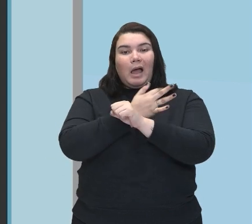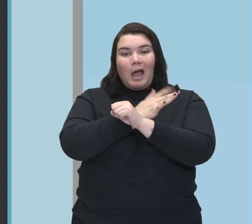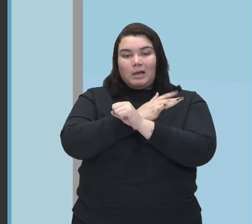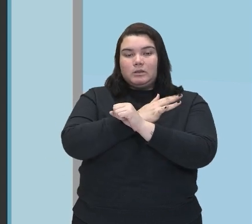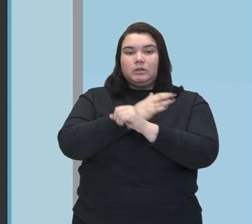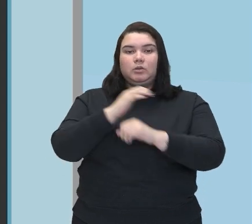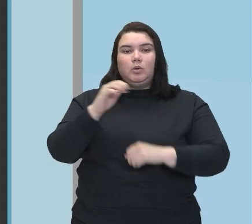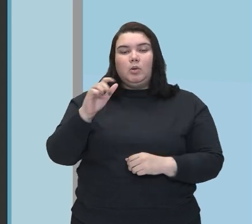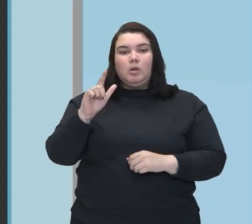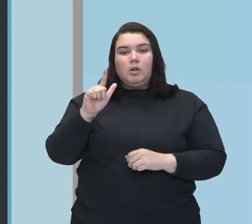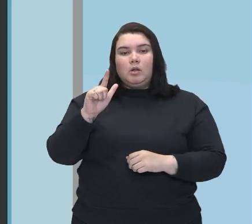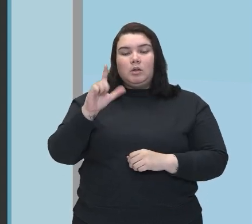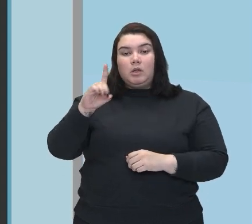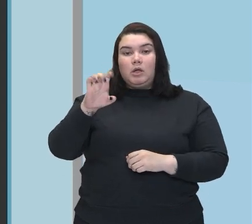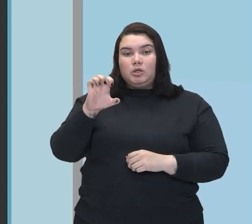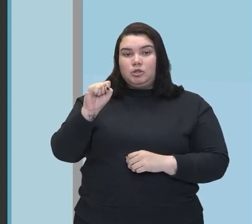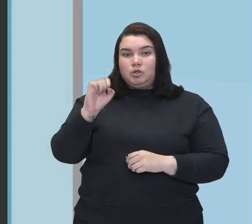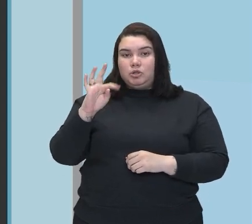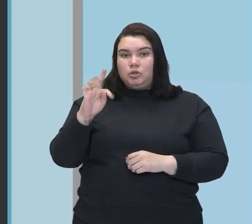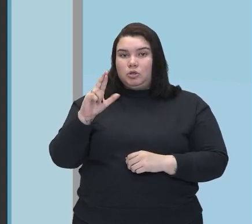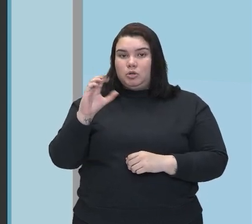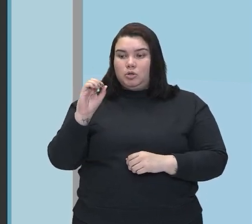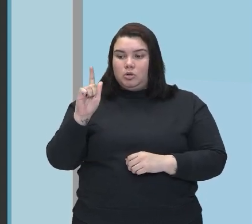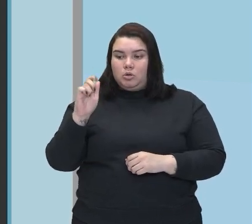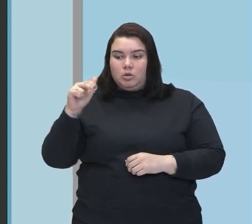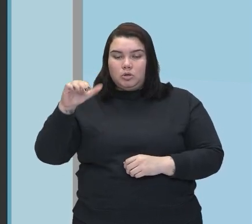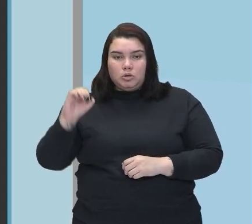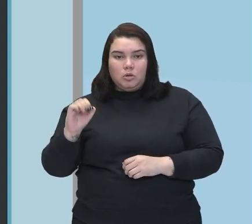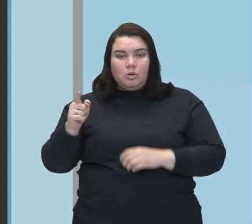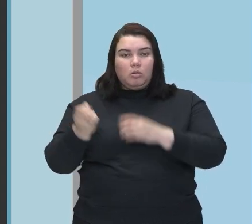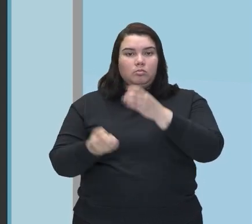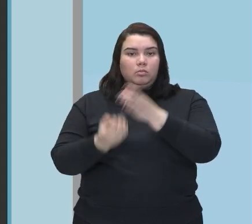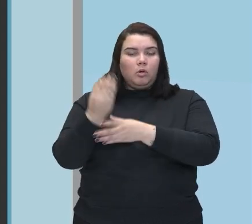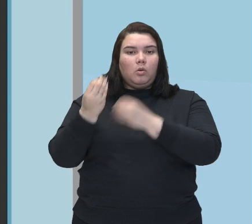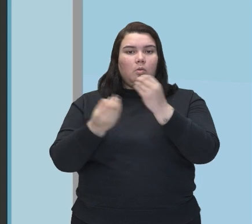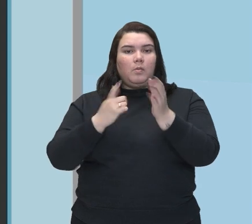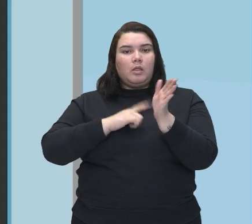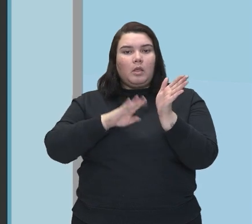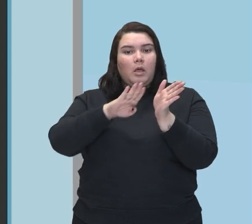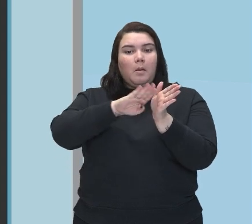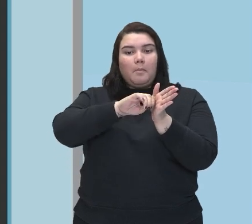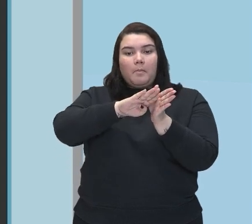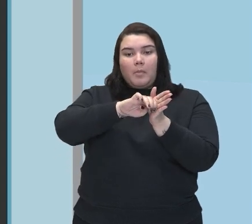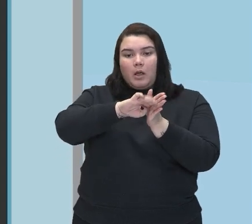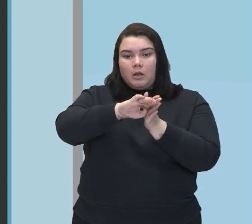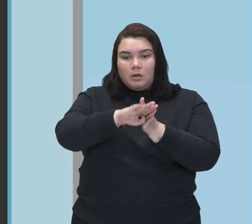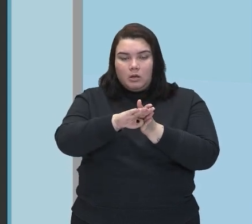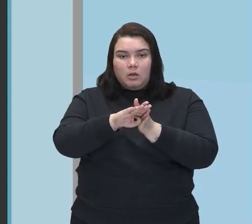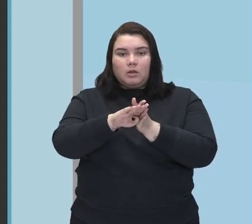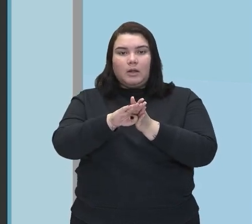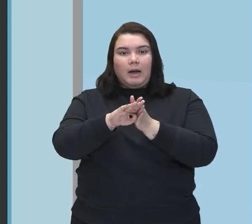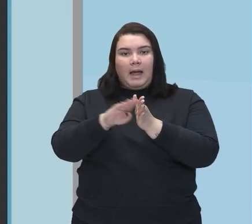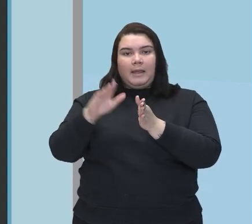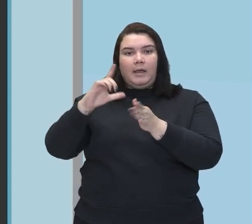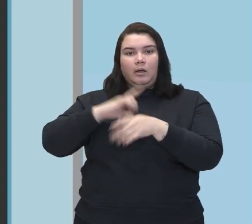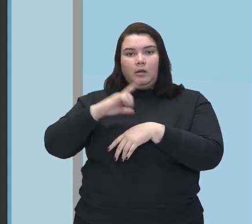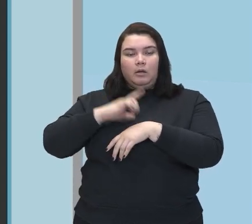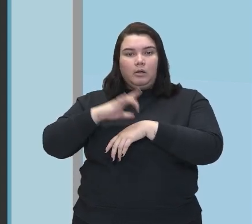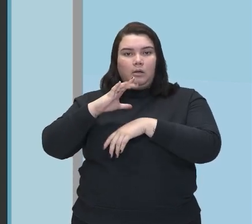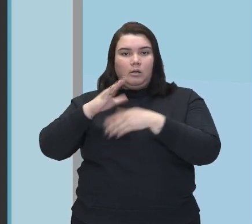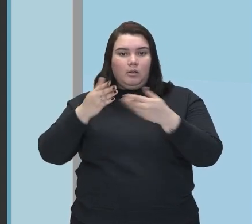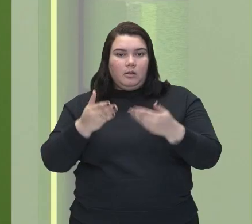surge a partir da ação de bactérias na carne, e o ácido